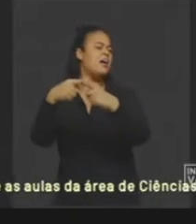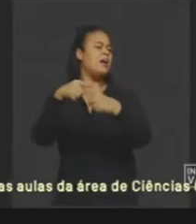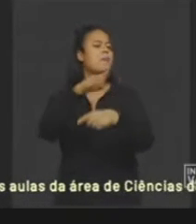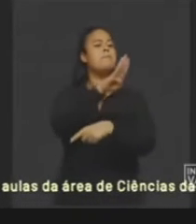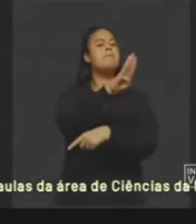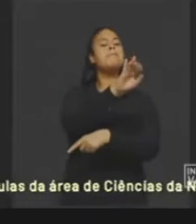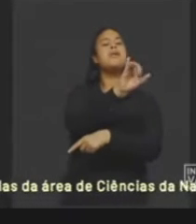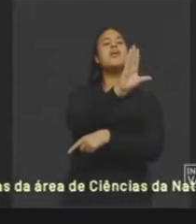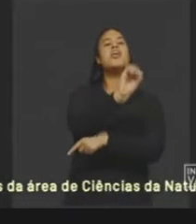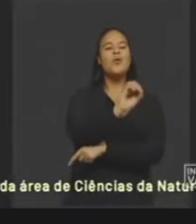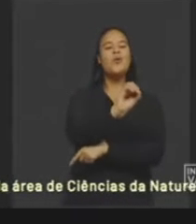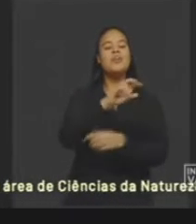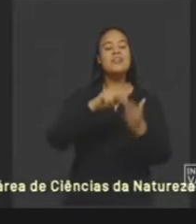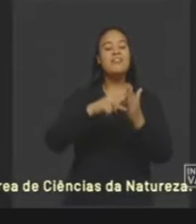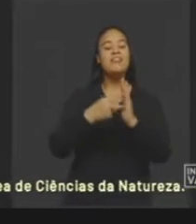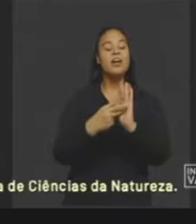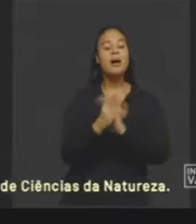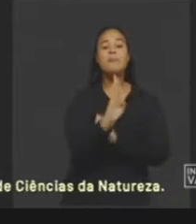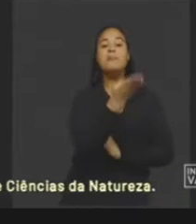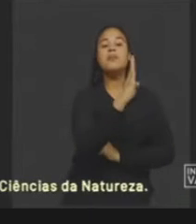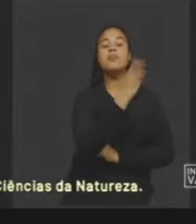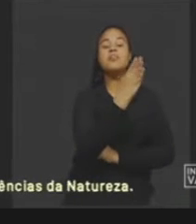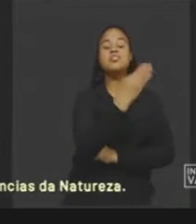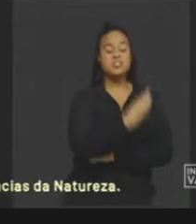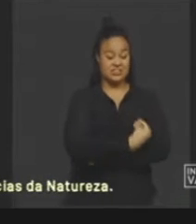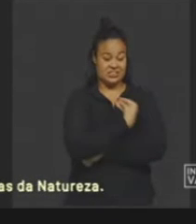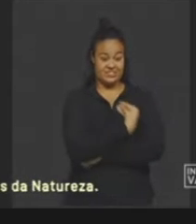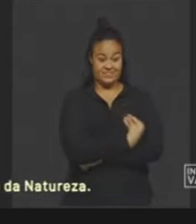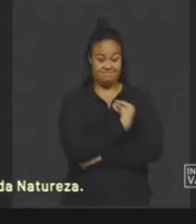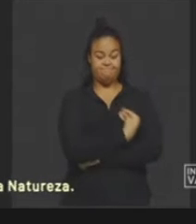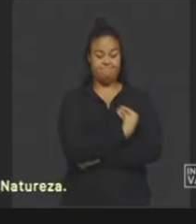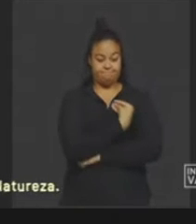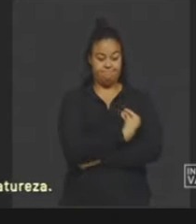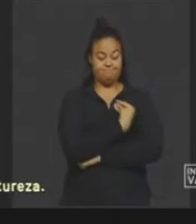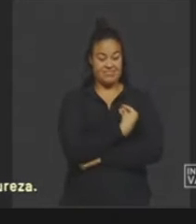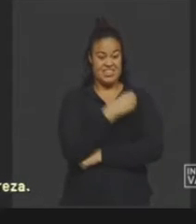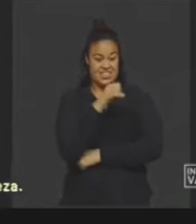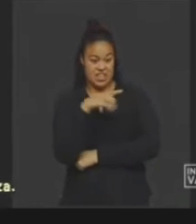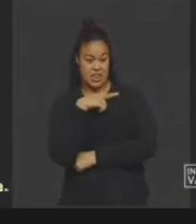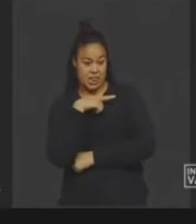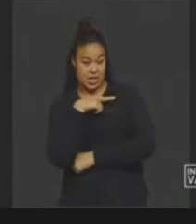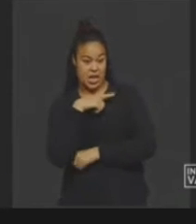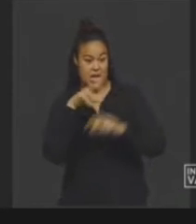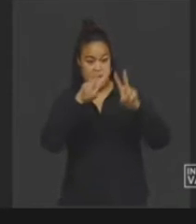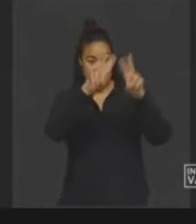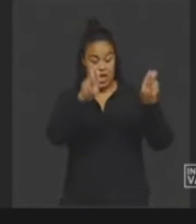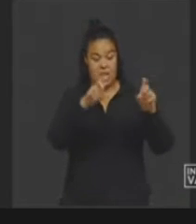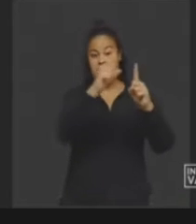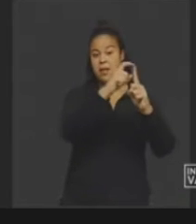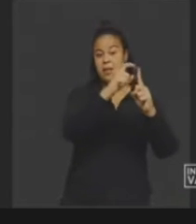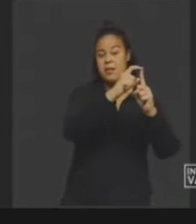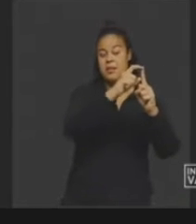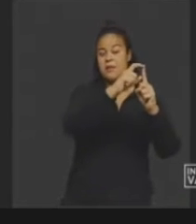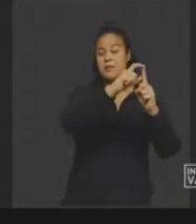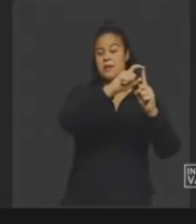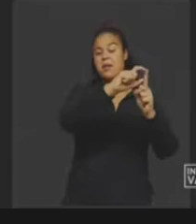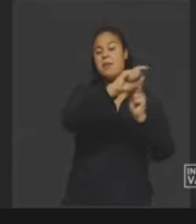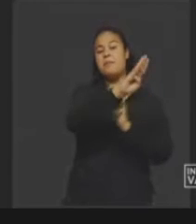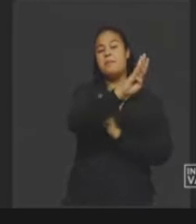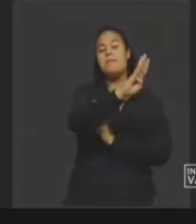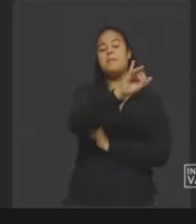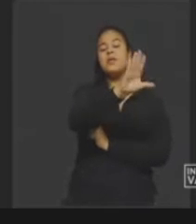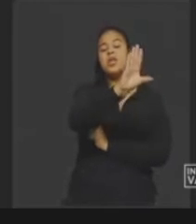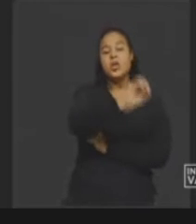biologia, que é estudo da vida. Bio, vida. Qualquer termo que tiver bio, provavelmente tem a ver com vida. Então, é a